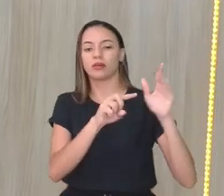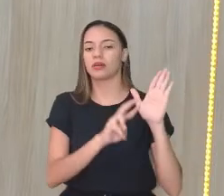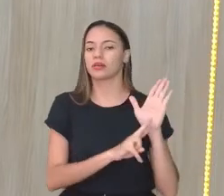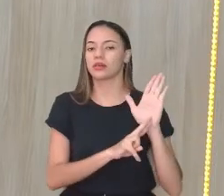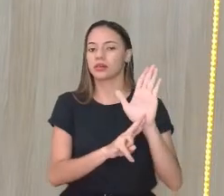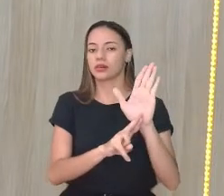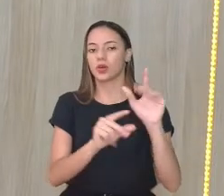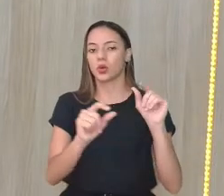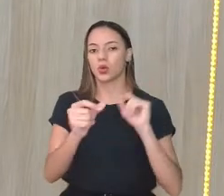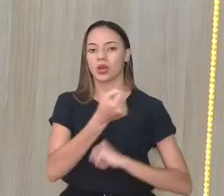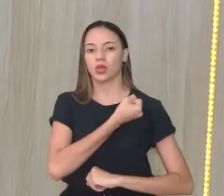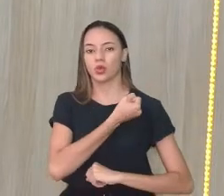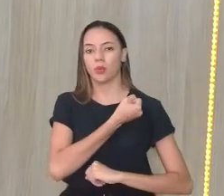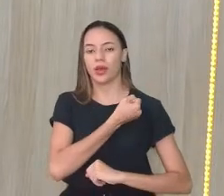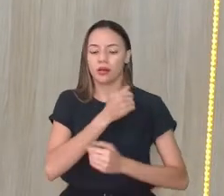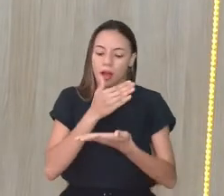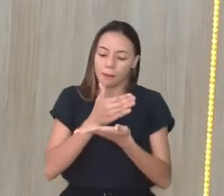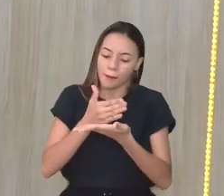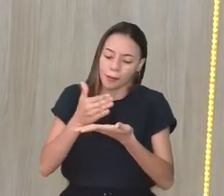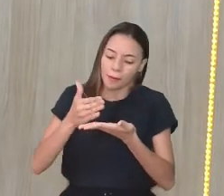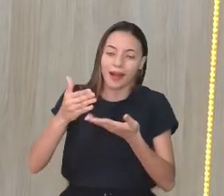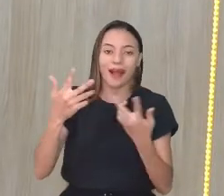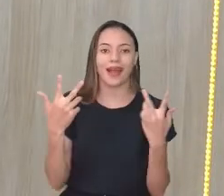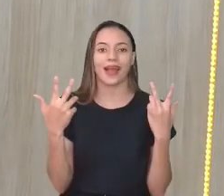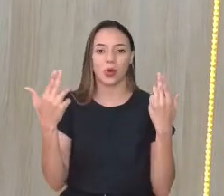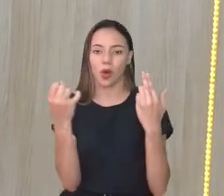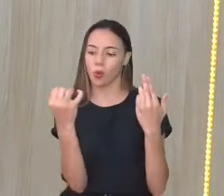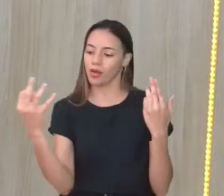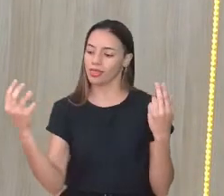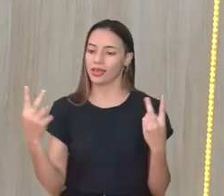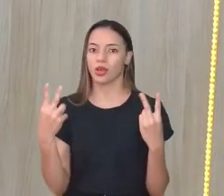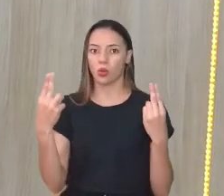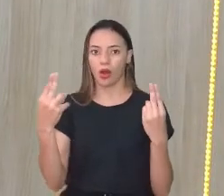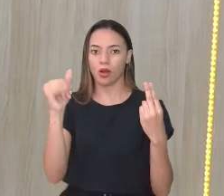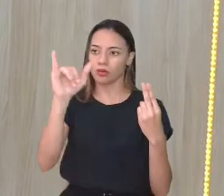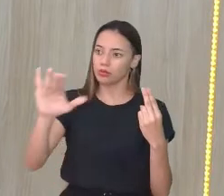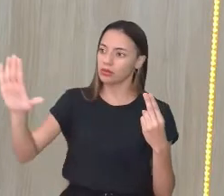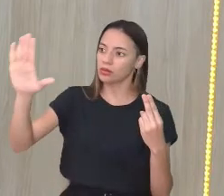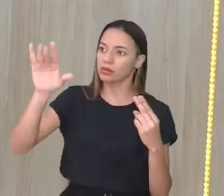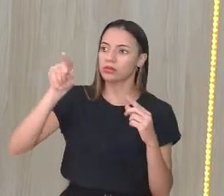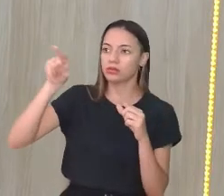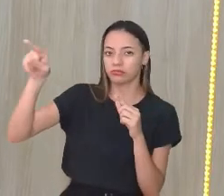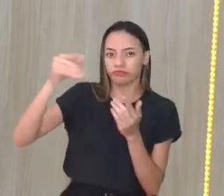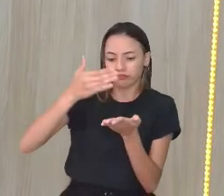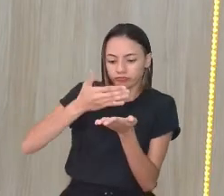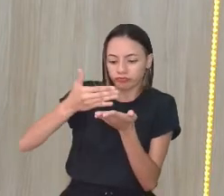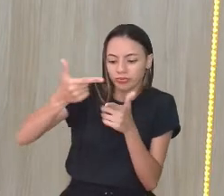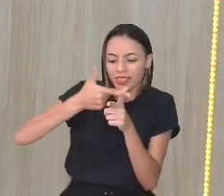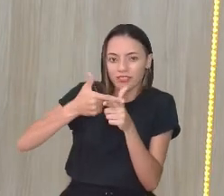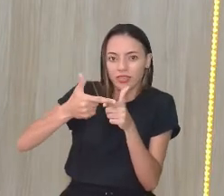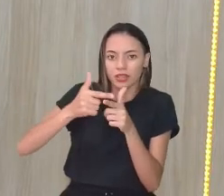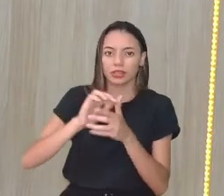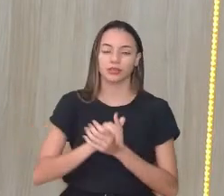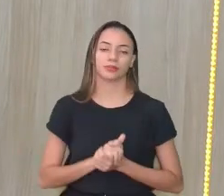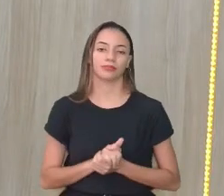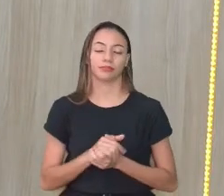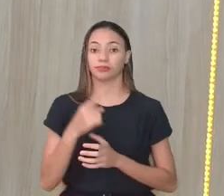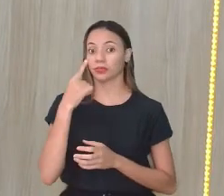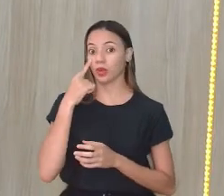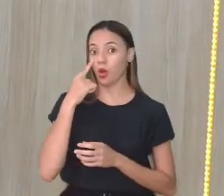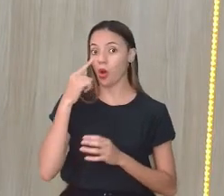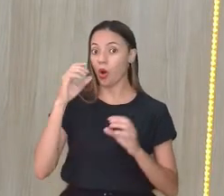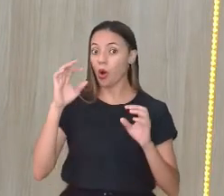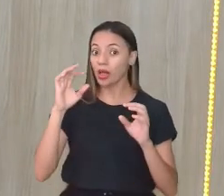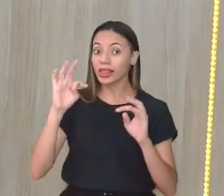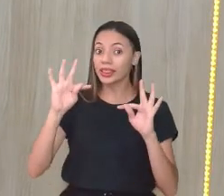o número de partes iguais em que esse todo, essa figura toda, foi dividida, tá certo? Lembrando que esse